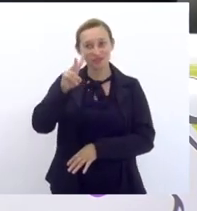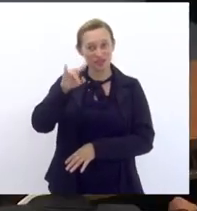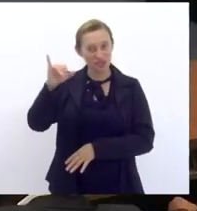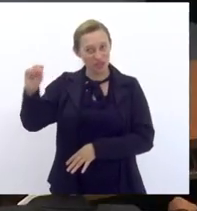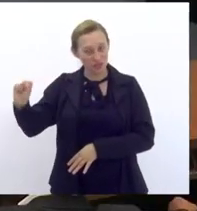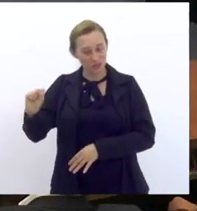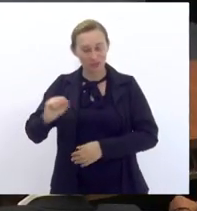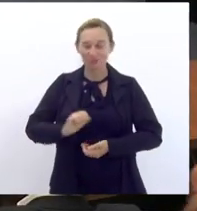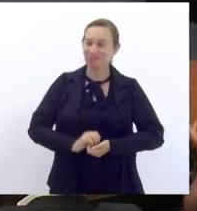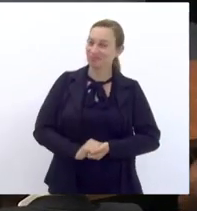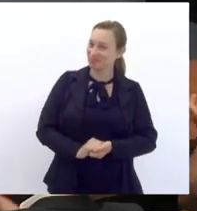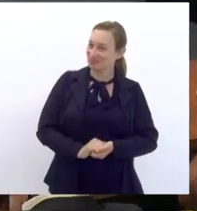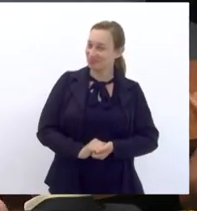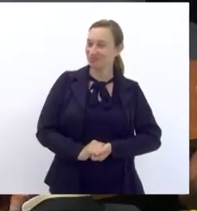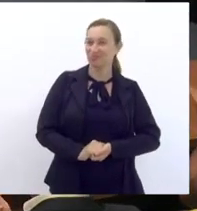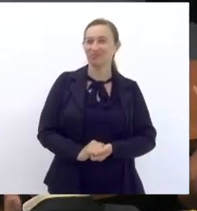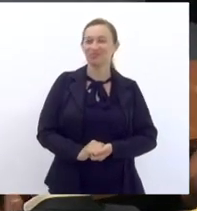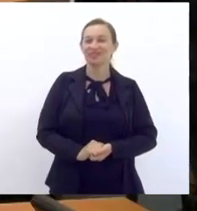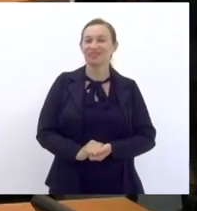Cordeiro